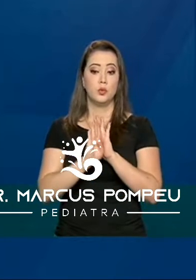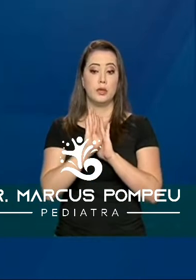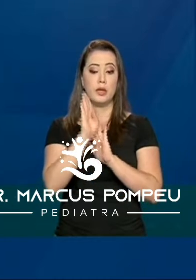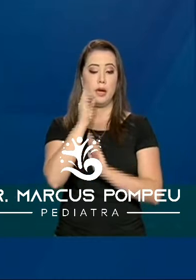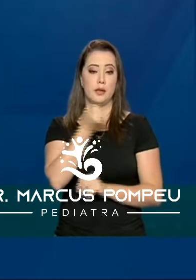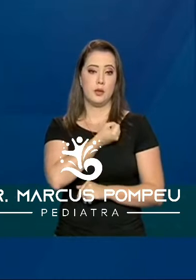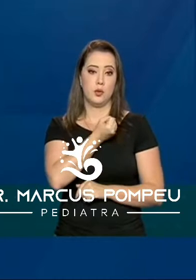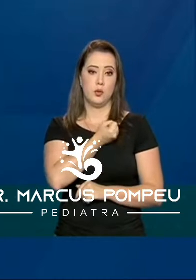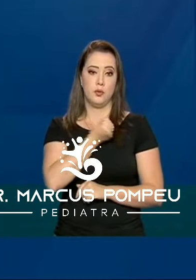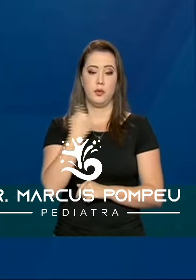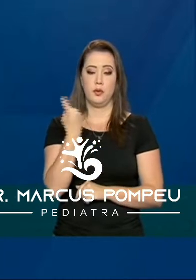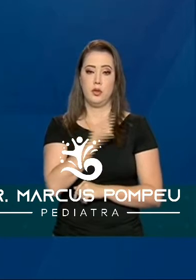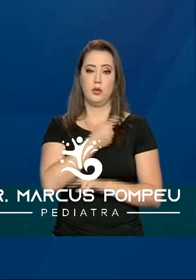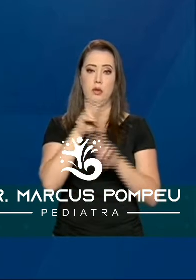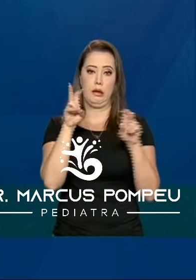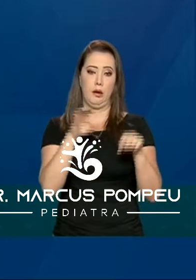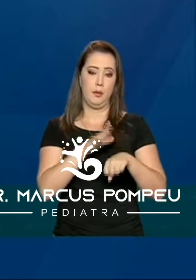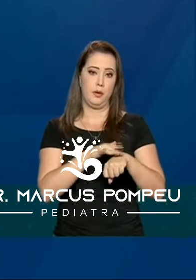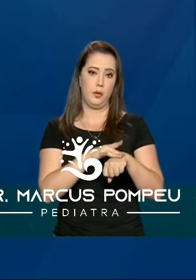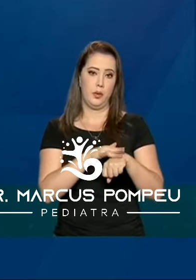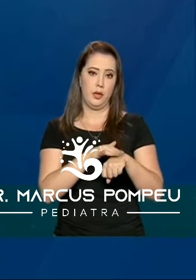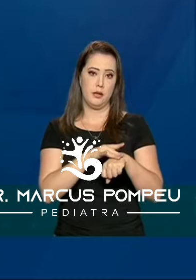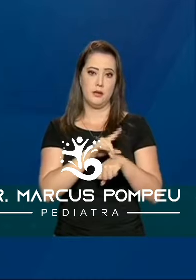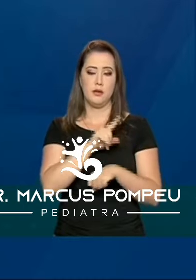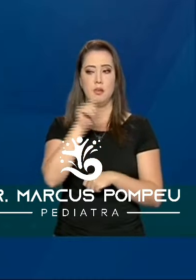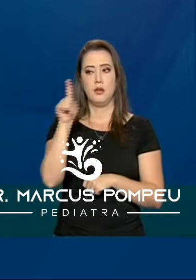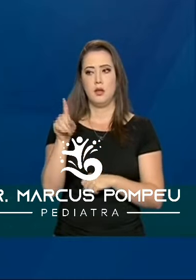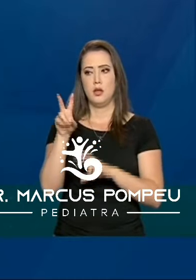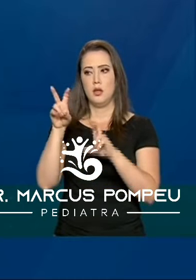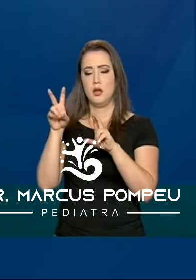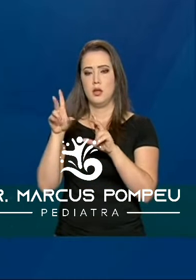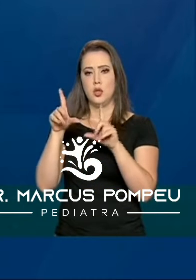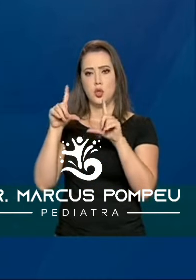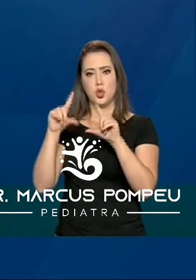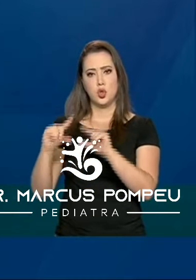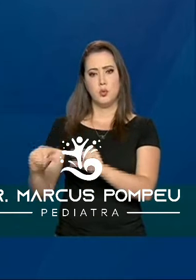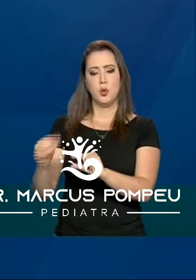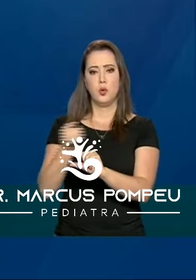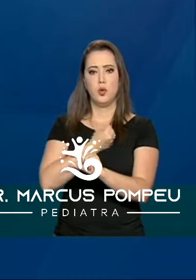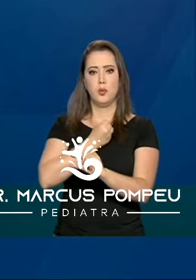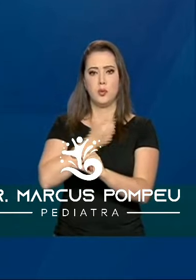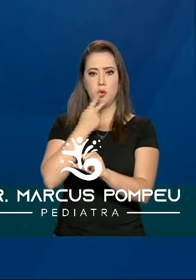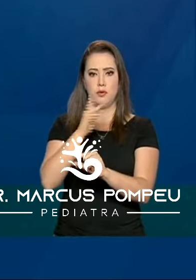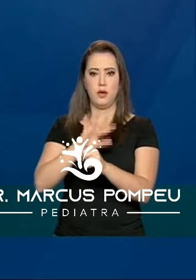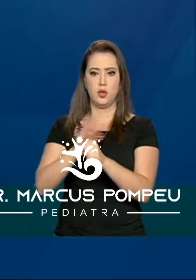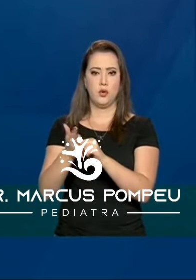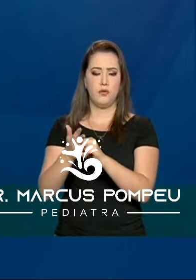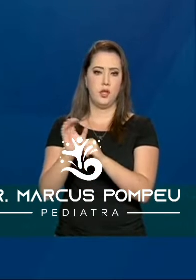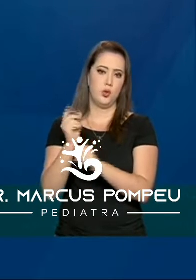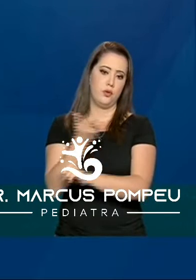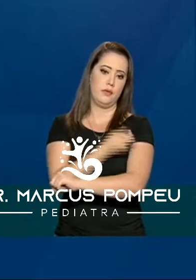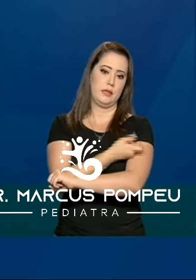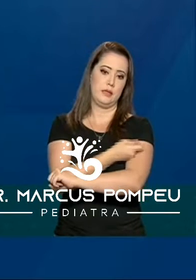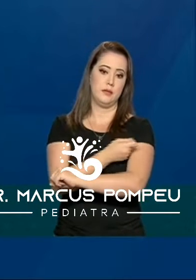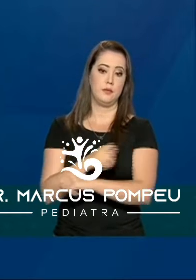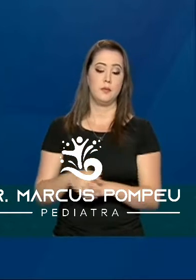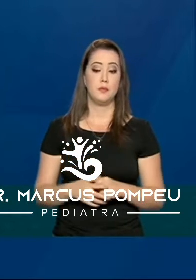gente fala de doença e diminui números quando se fala de complicações de vacina ou Covid pós-vacina.